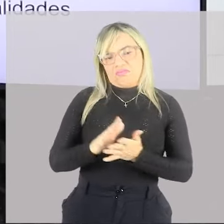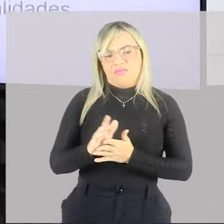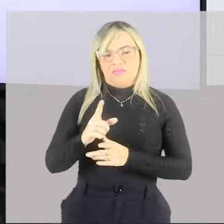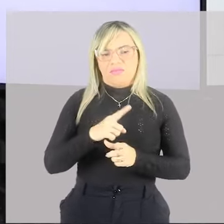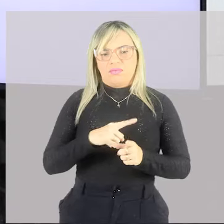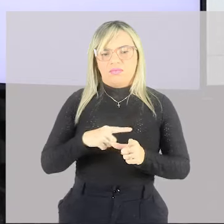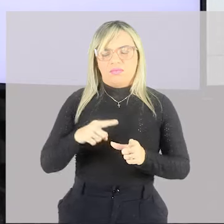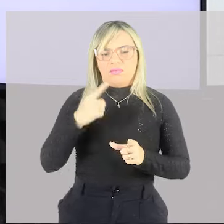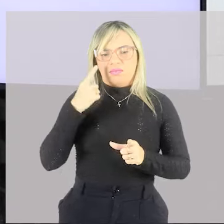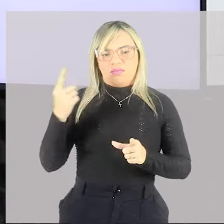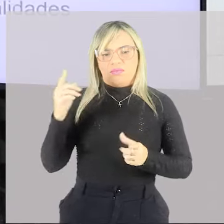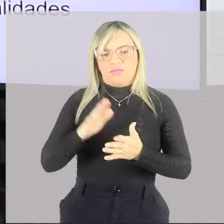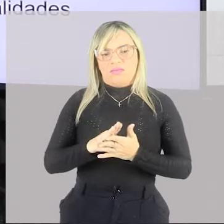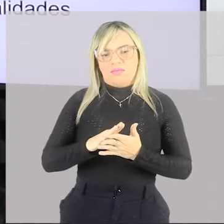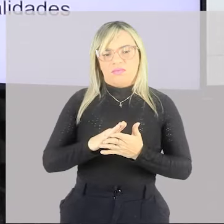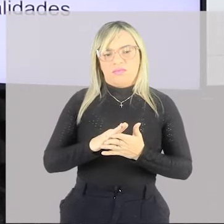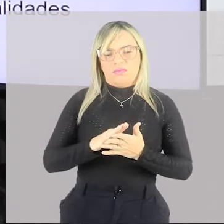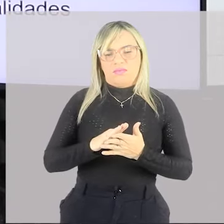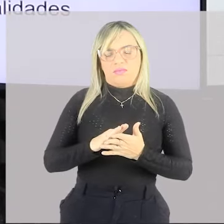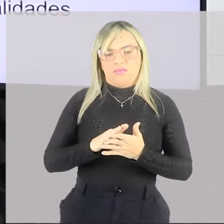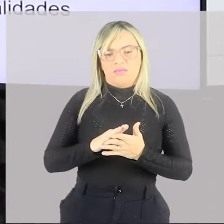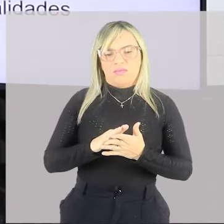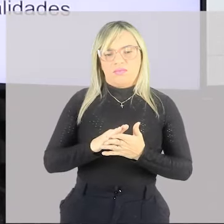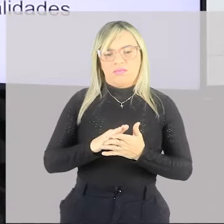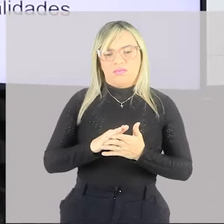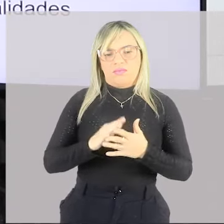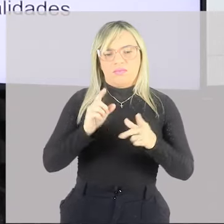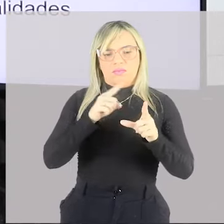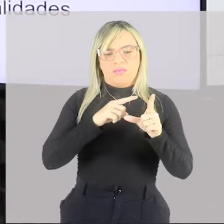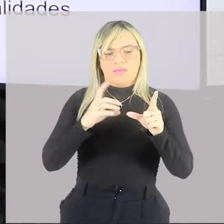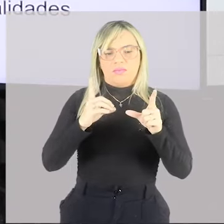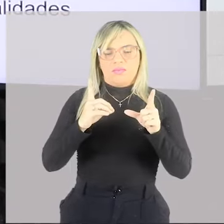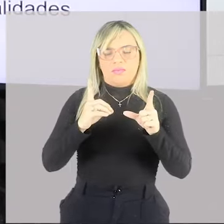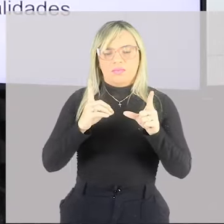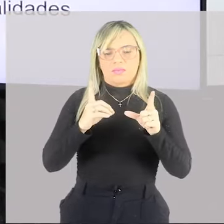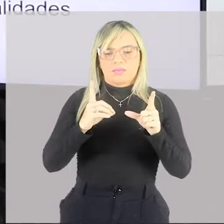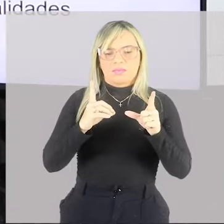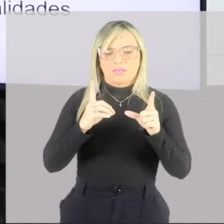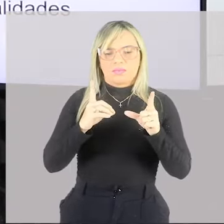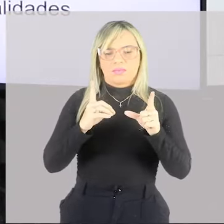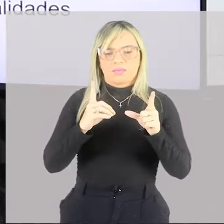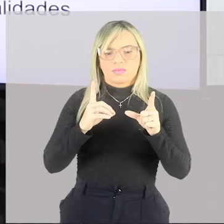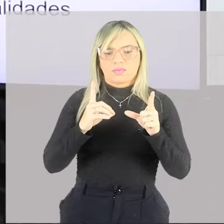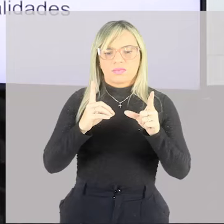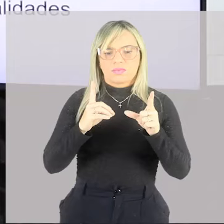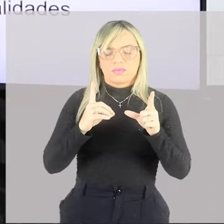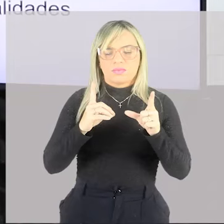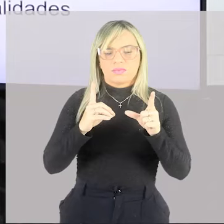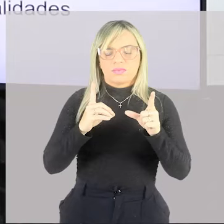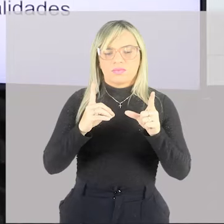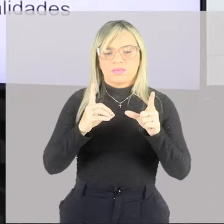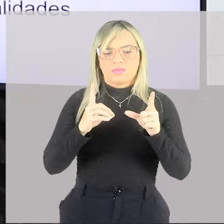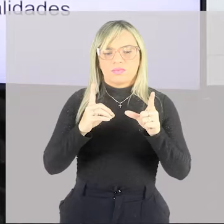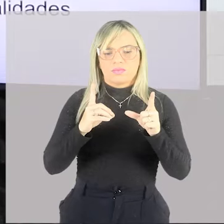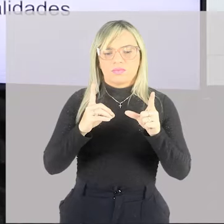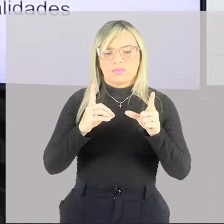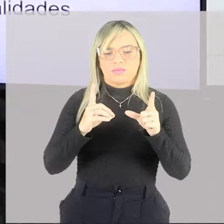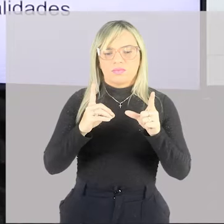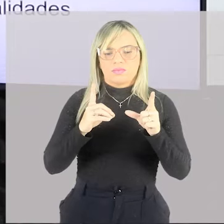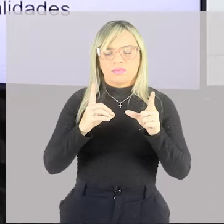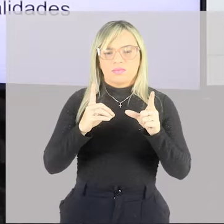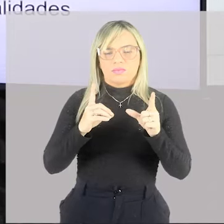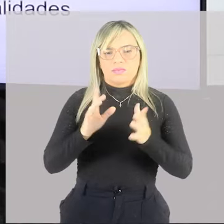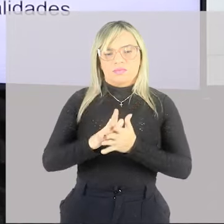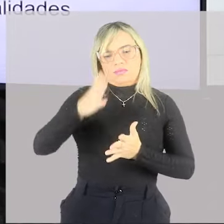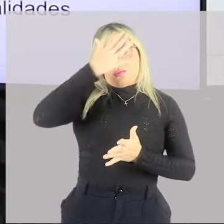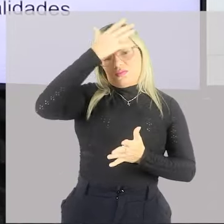credibilidade Sim vamos pegar as palavras personalidade modelando uma imagem Sacra confissões populares eu esqueci